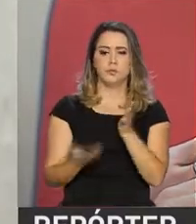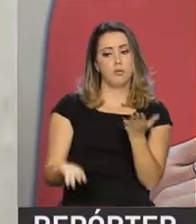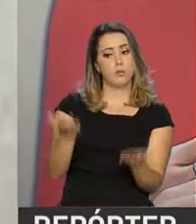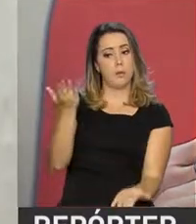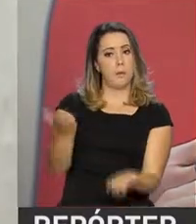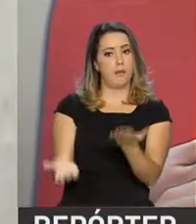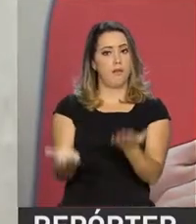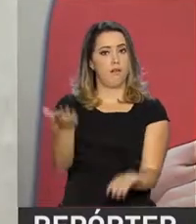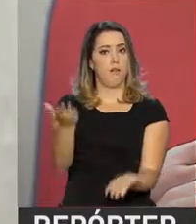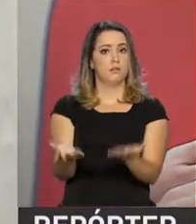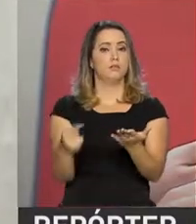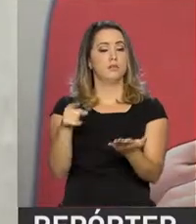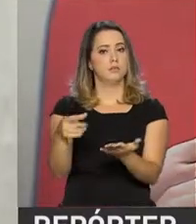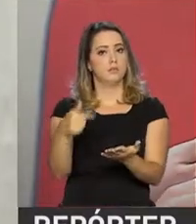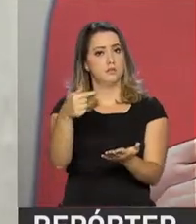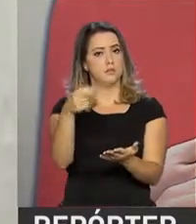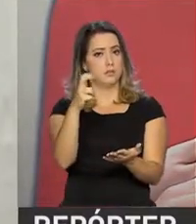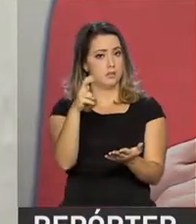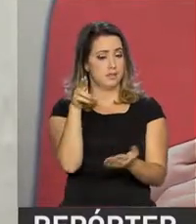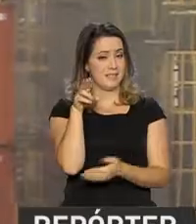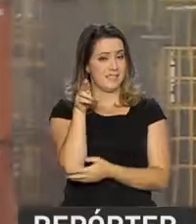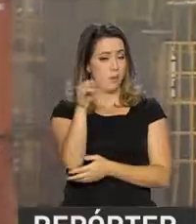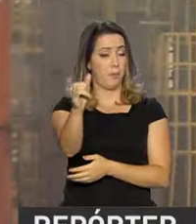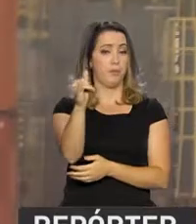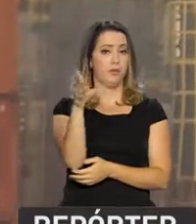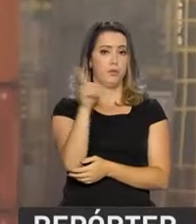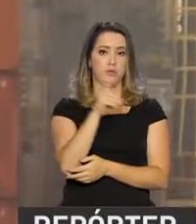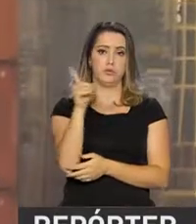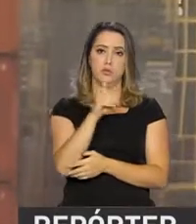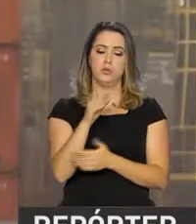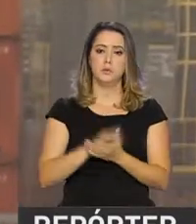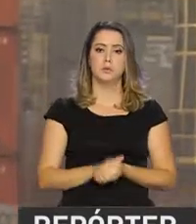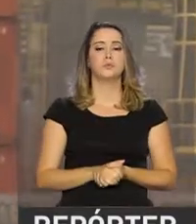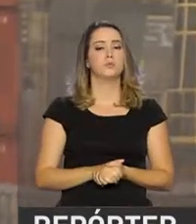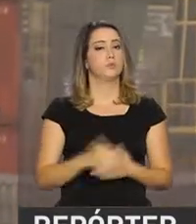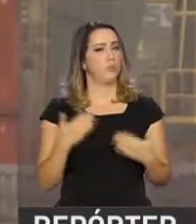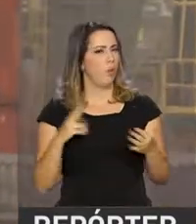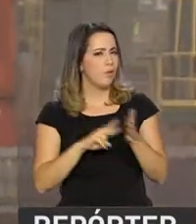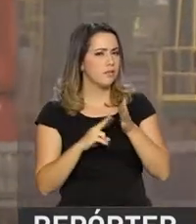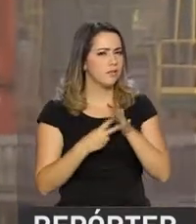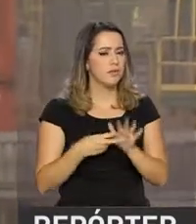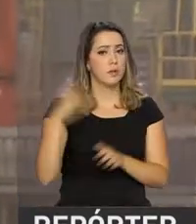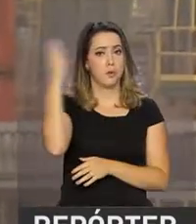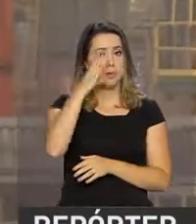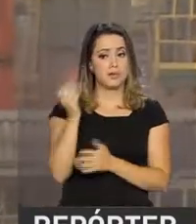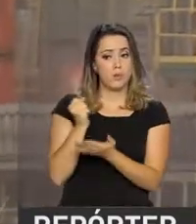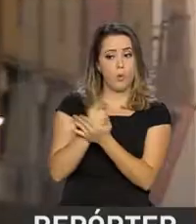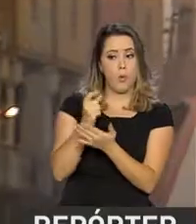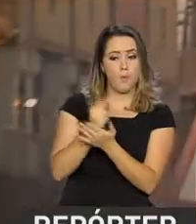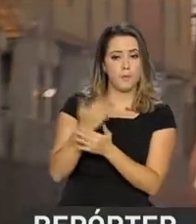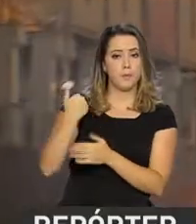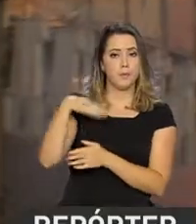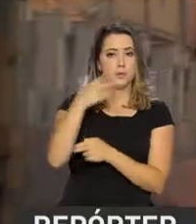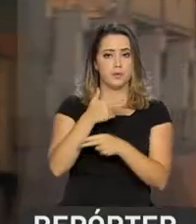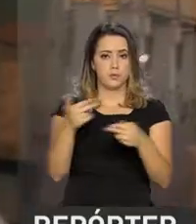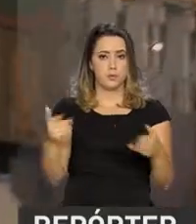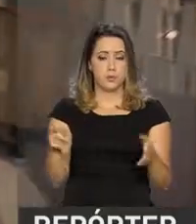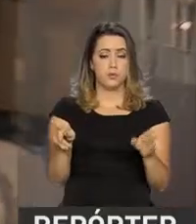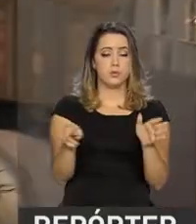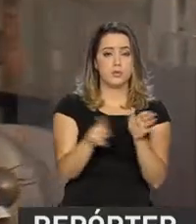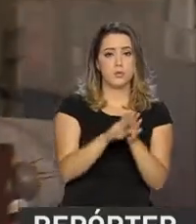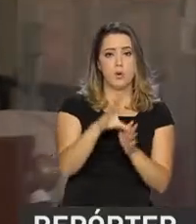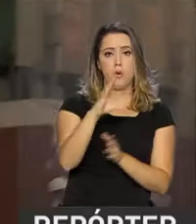entre 65 e 70 milhões de dólares o brasil comprou mais bens de capital como o maquinário segundo o